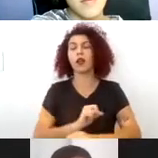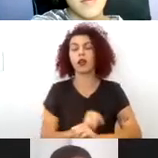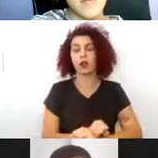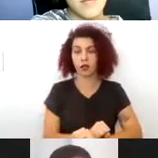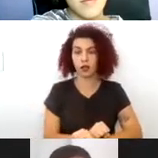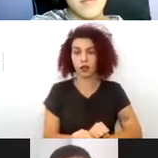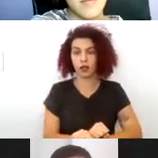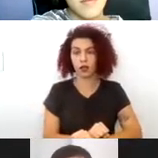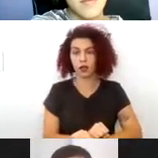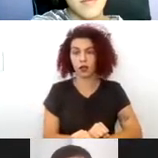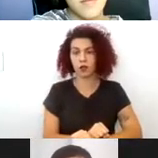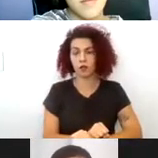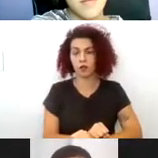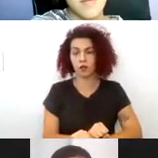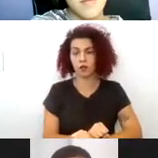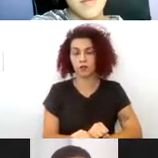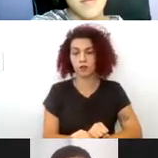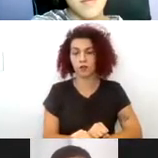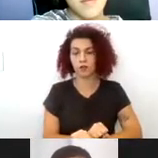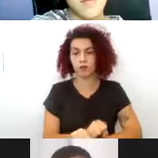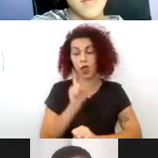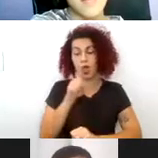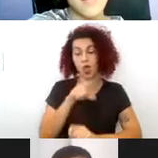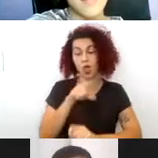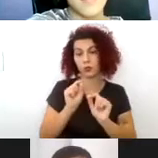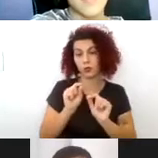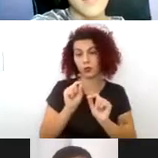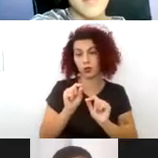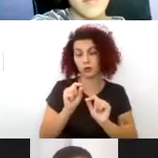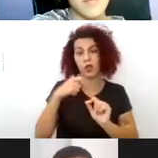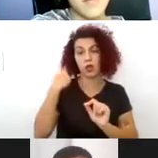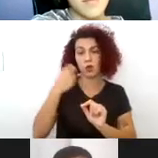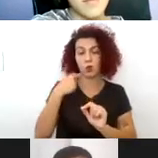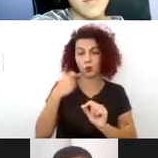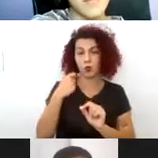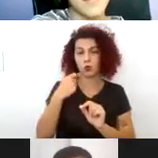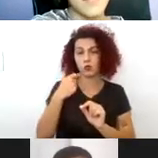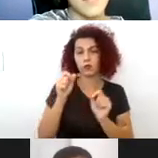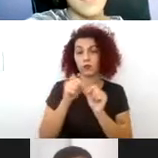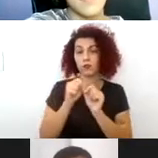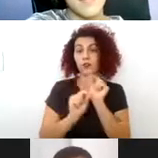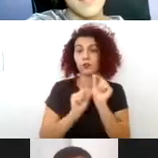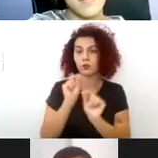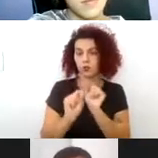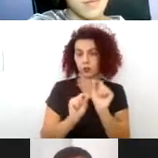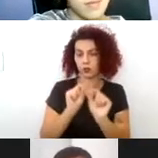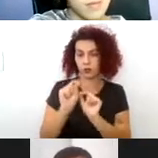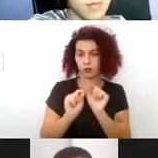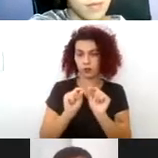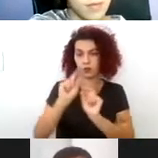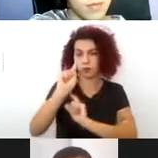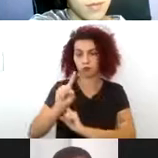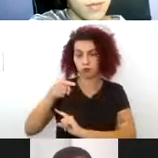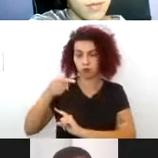é é muito baseado no exercício que os estores de rolo nos obrigou a fazer que é o seguinte o